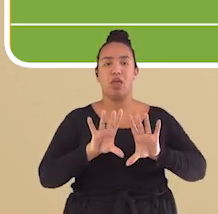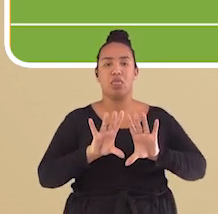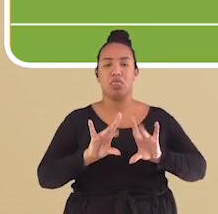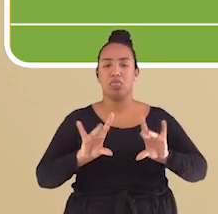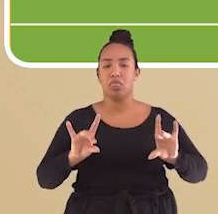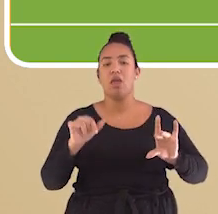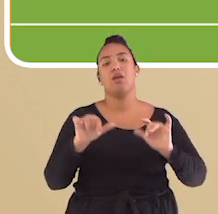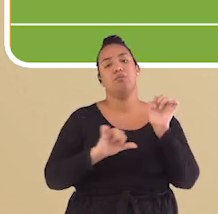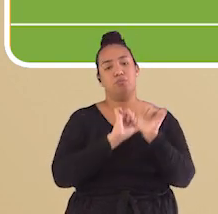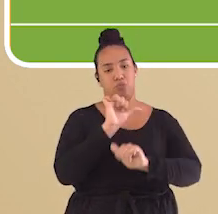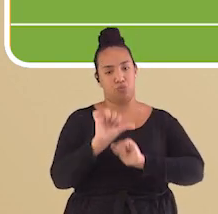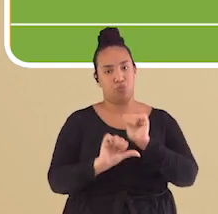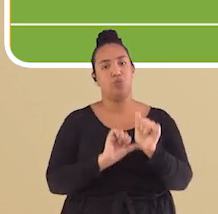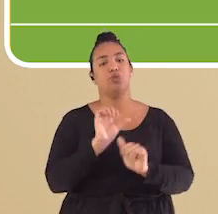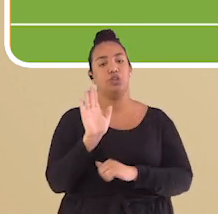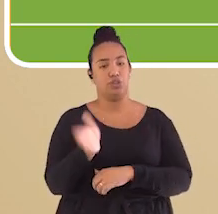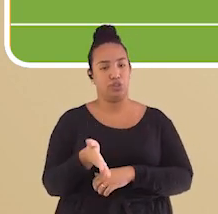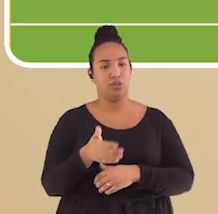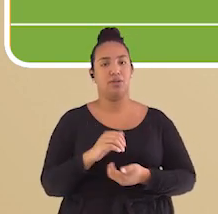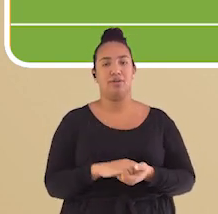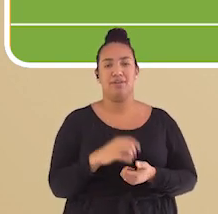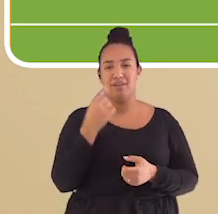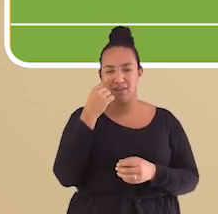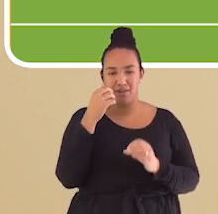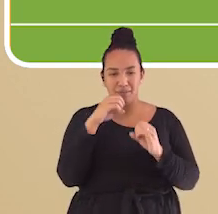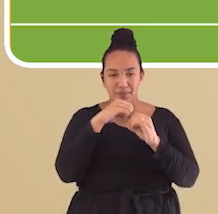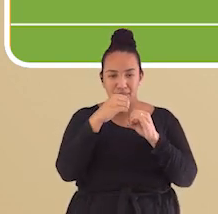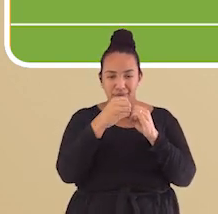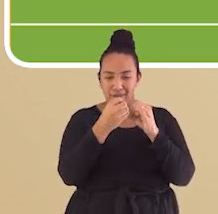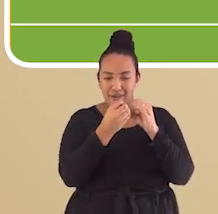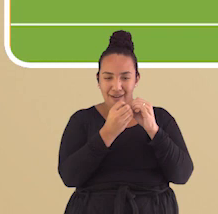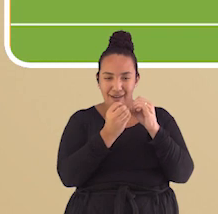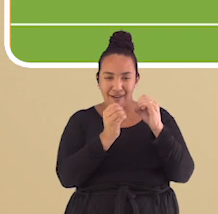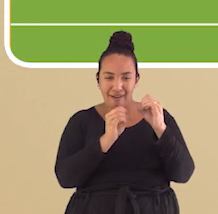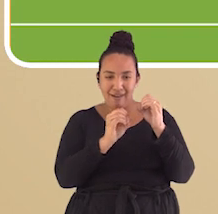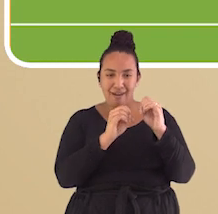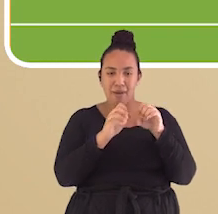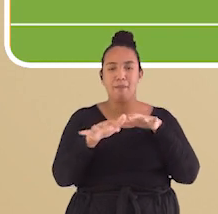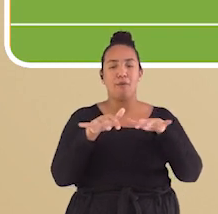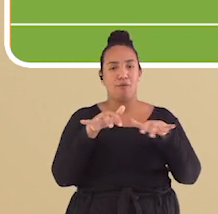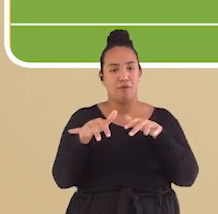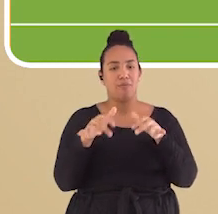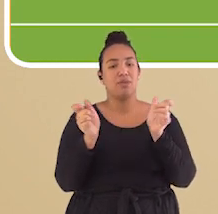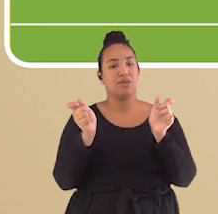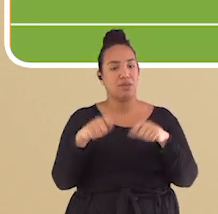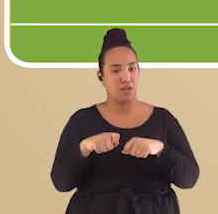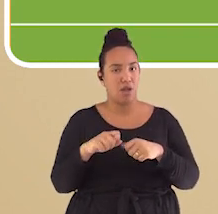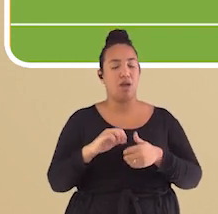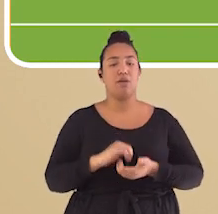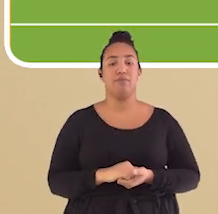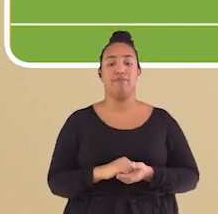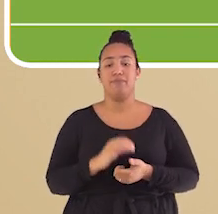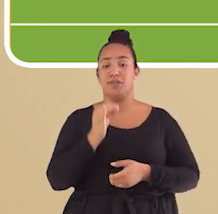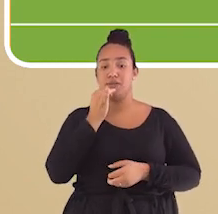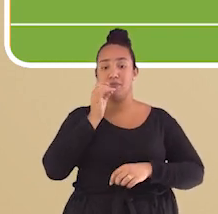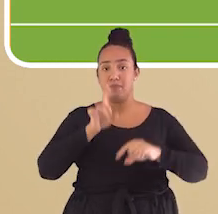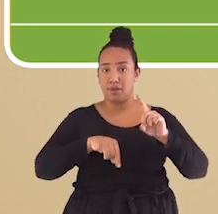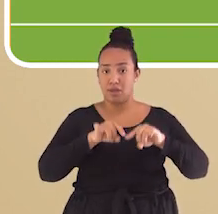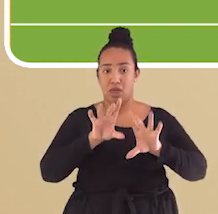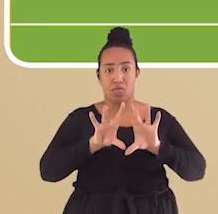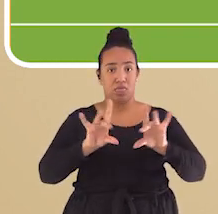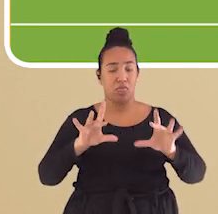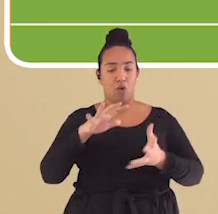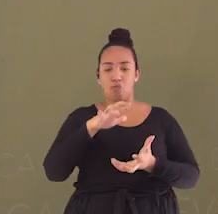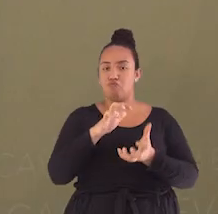Nele, as coisas já mudam. As partes já não estão tão unidas e podem se mover. Materiais líquidos não têm